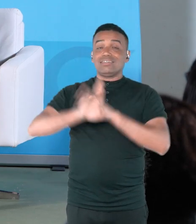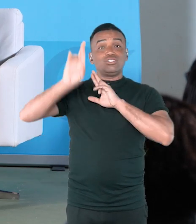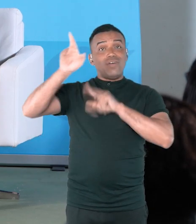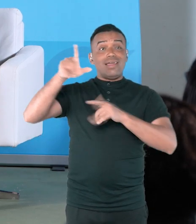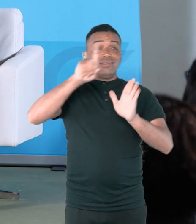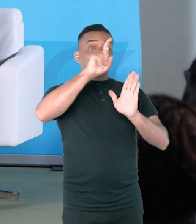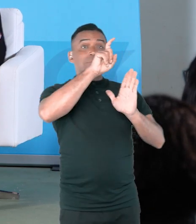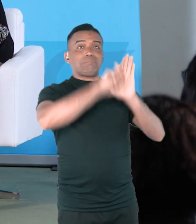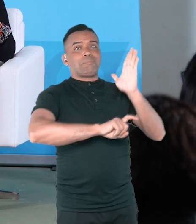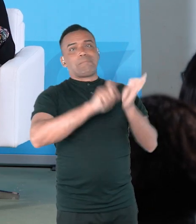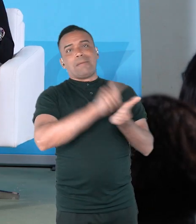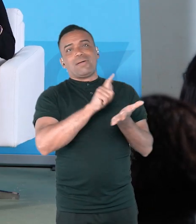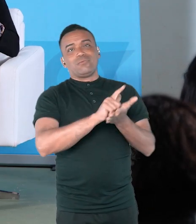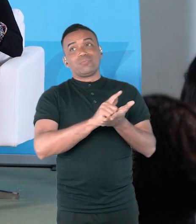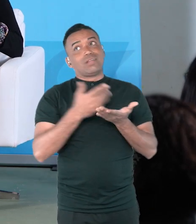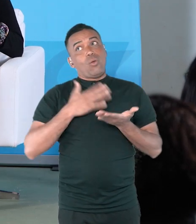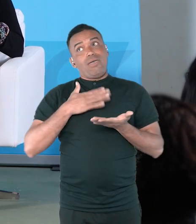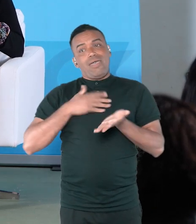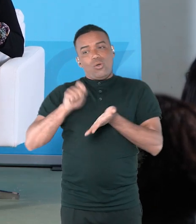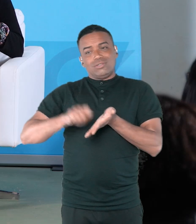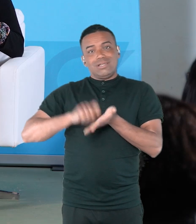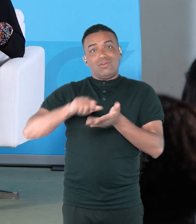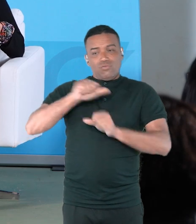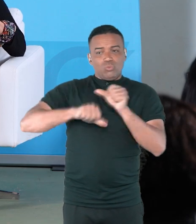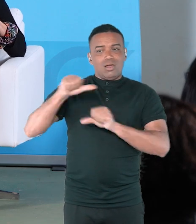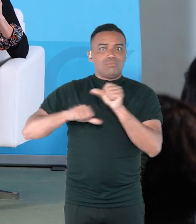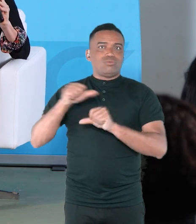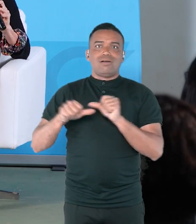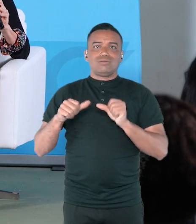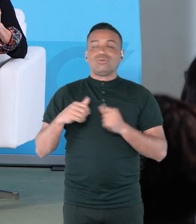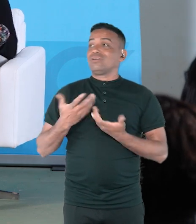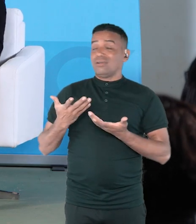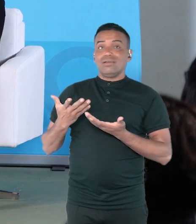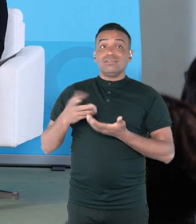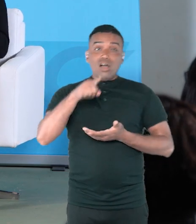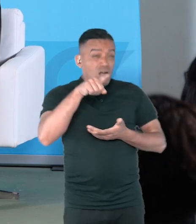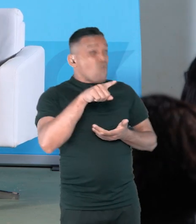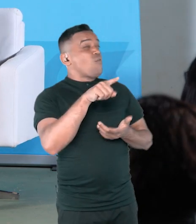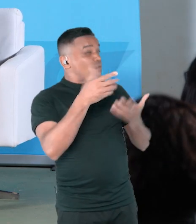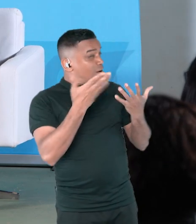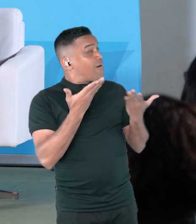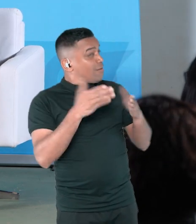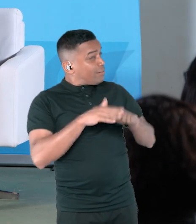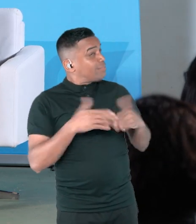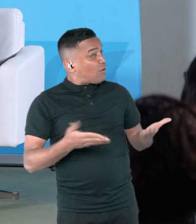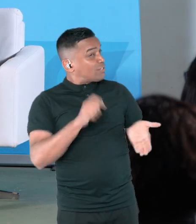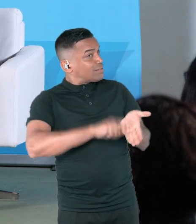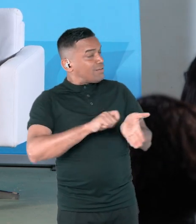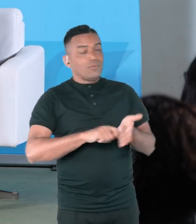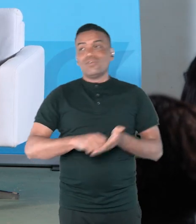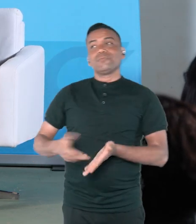cabeça é diferente. Porque é uma peça que, como eu escrevi, eu fui modificando. Eu escrevi. Então você escreveu?